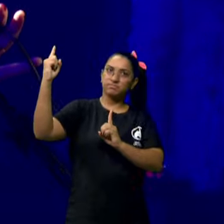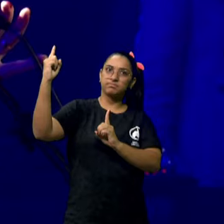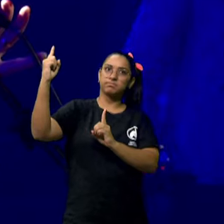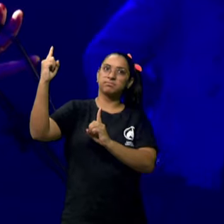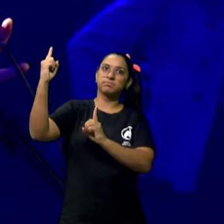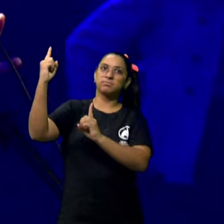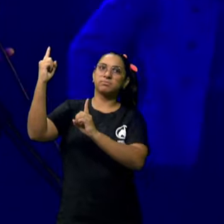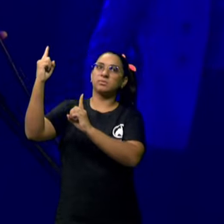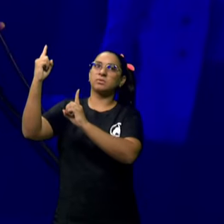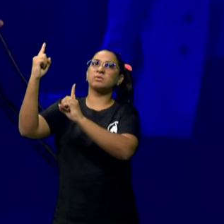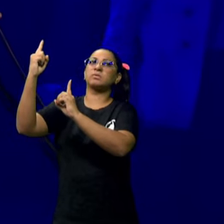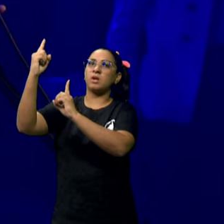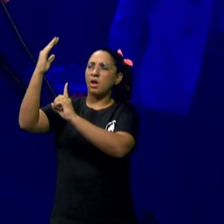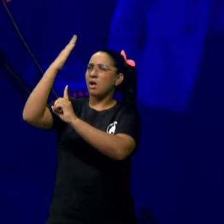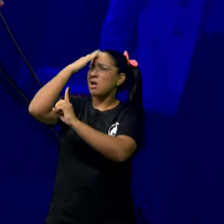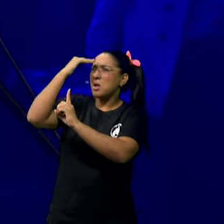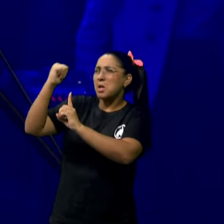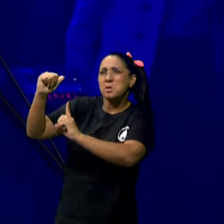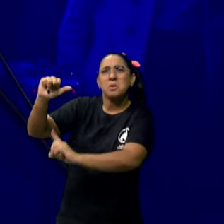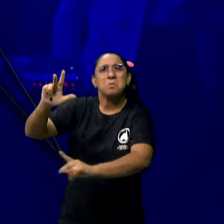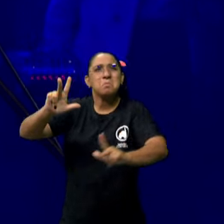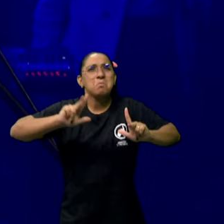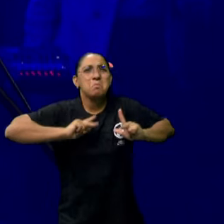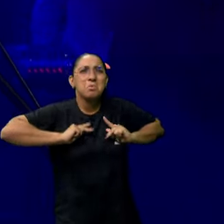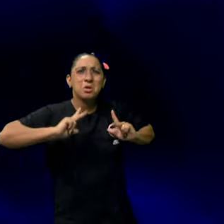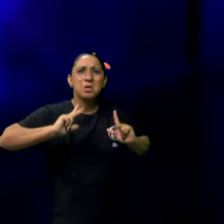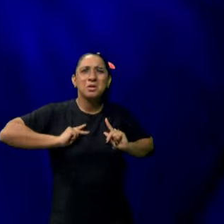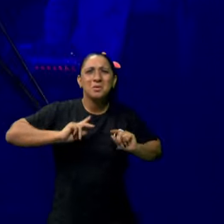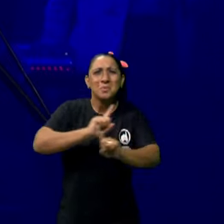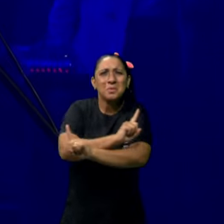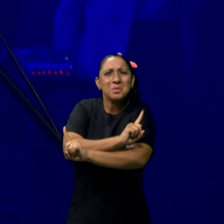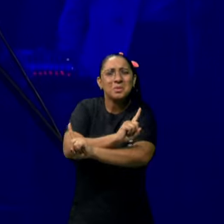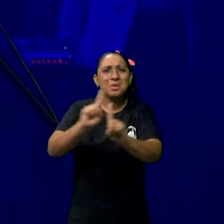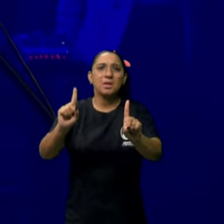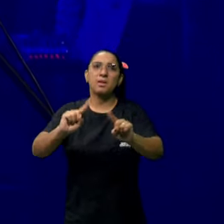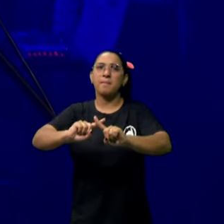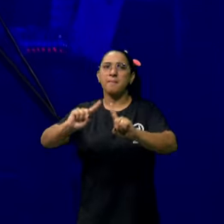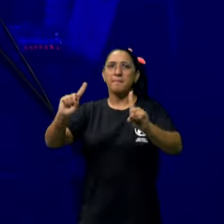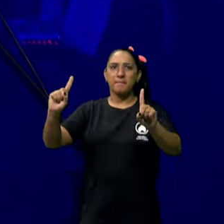eu sei que não merece estar aqui